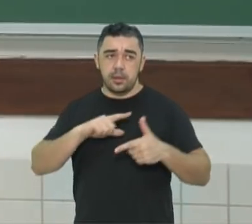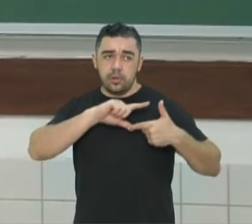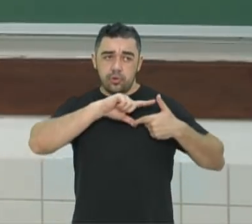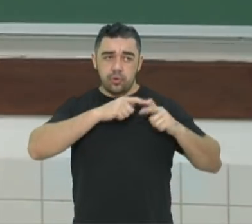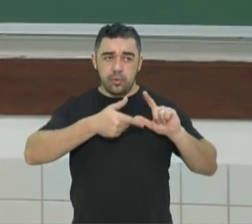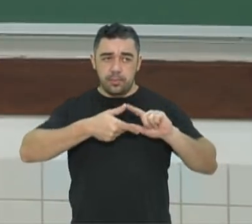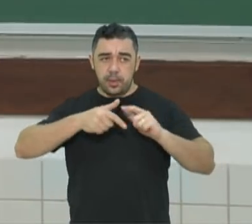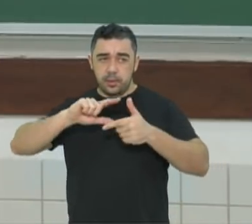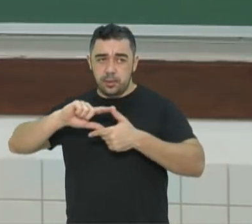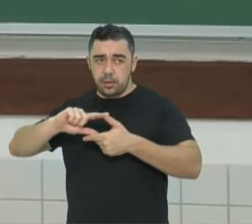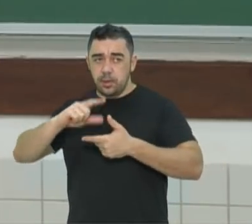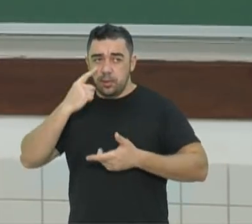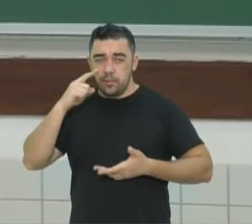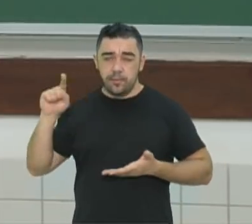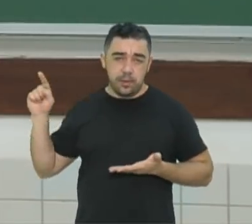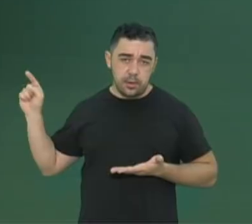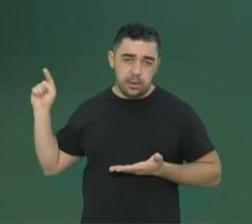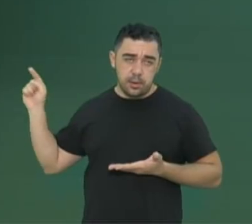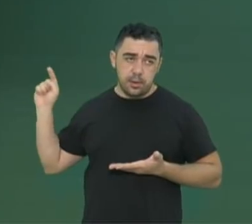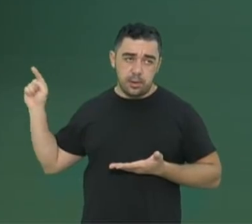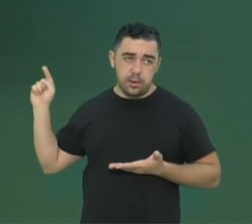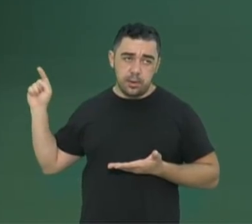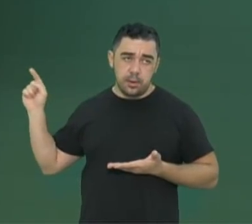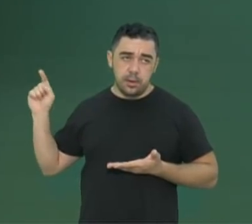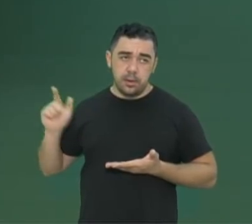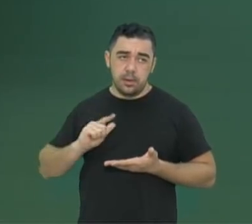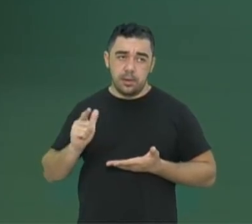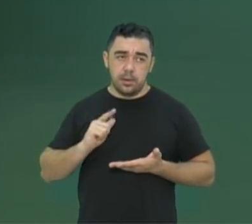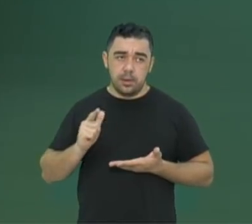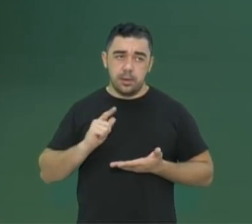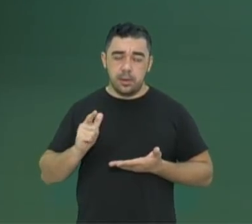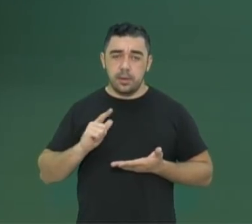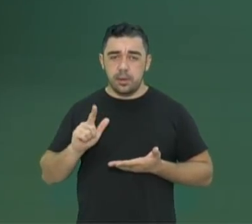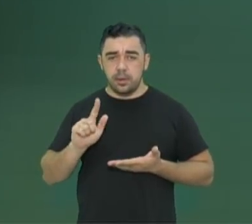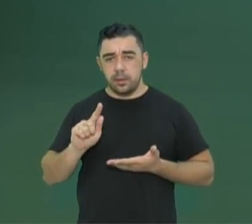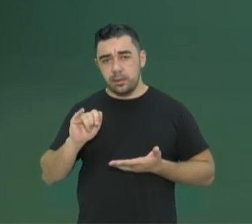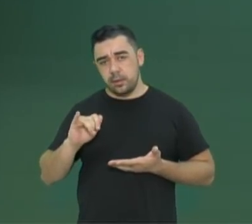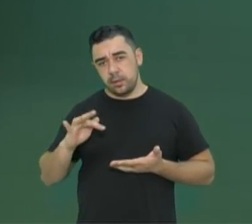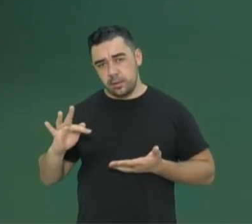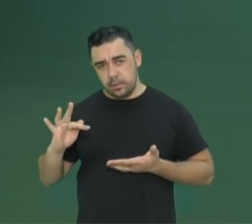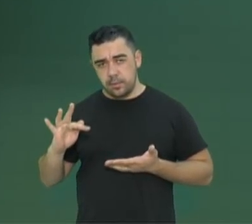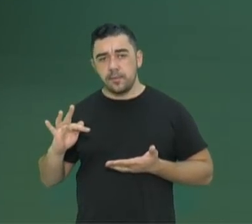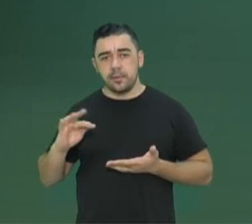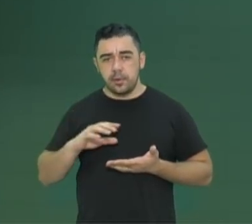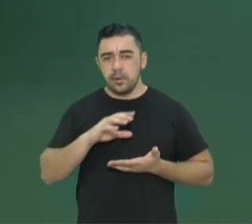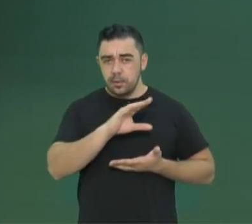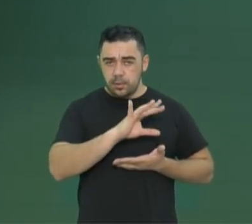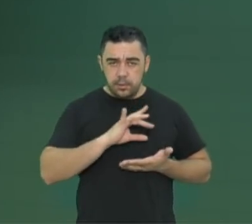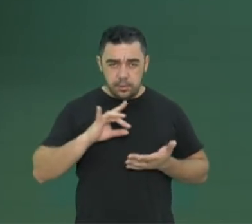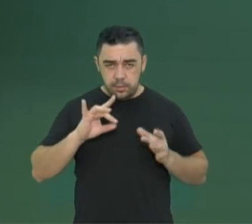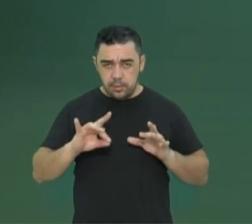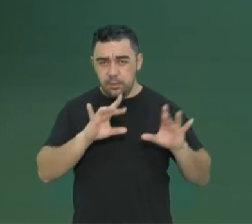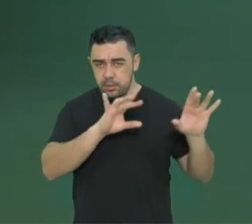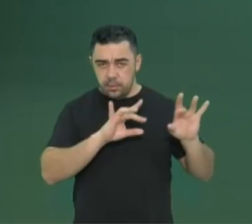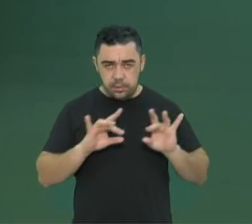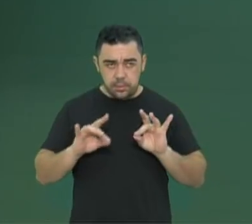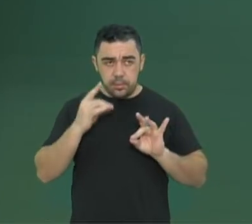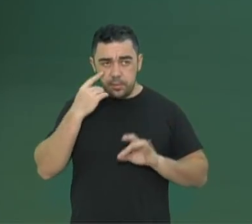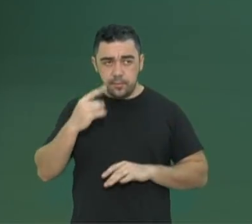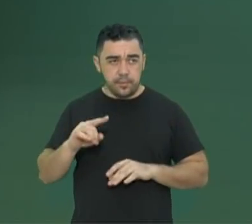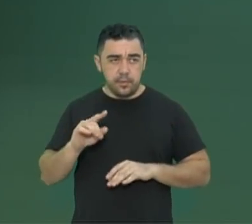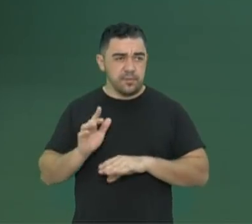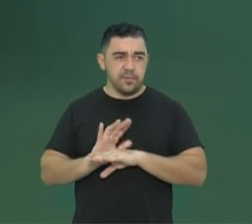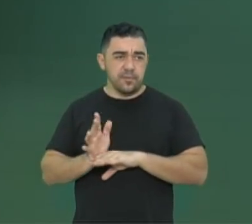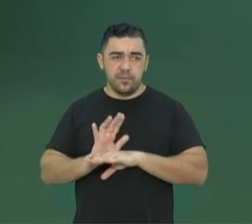gente pode ver aqui, neste aqui que é um GIF que eu peguei exatamente do filme para a gente ver um pouquinho como é que ele é. É um filme